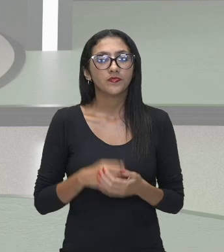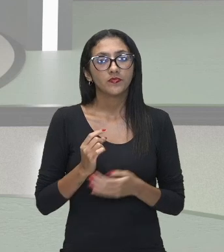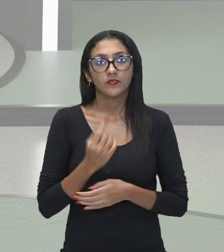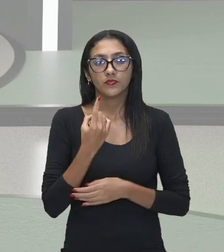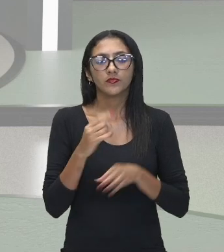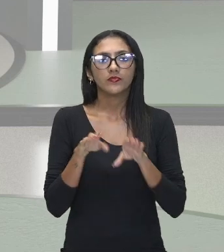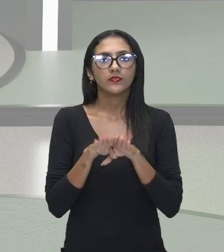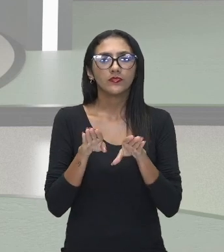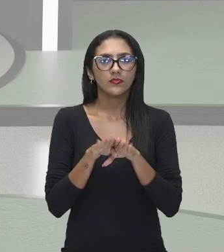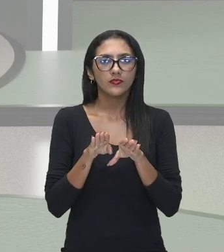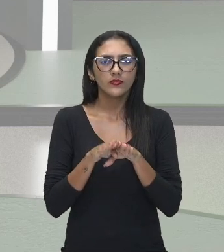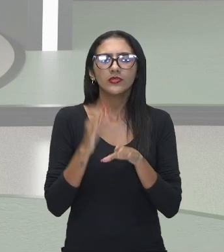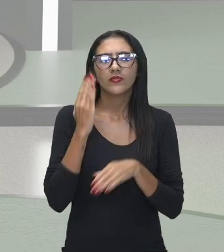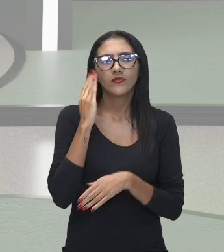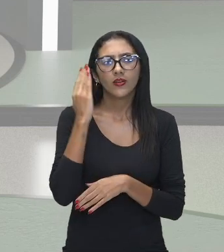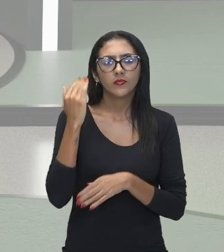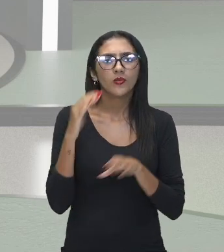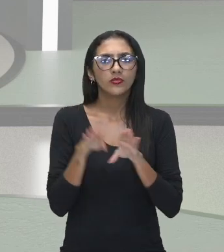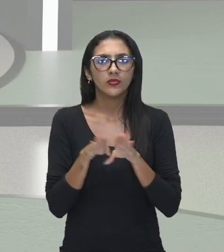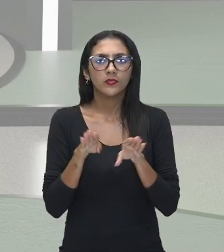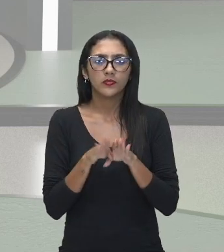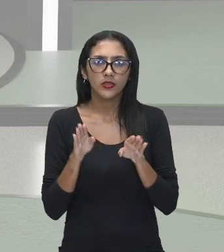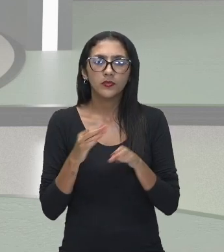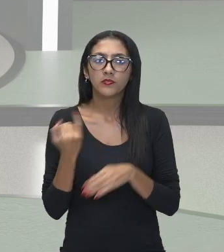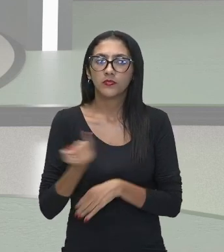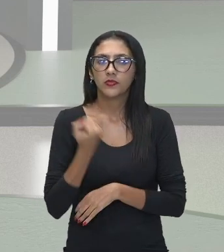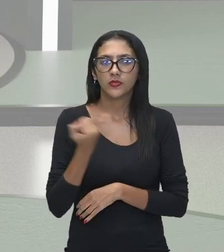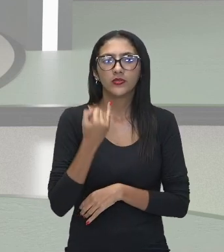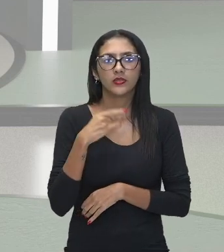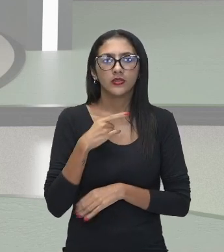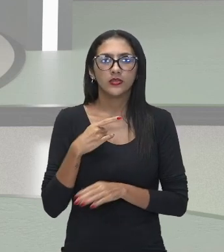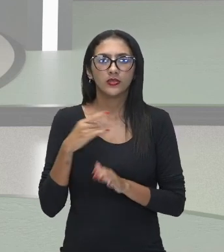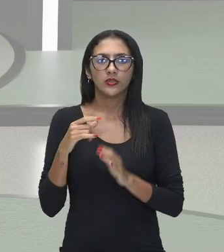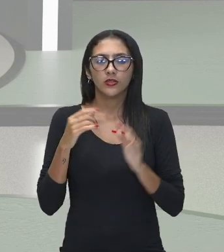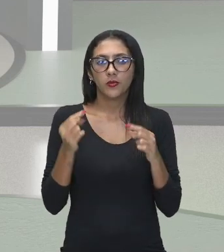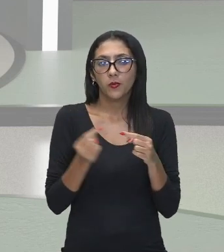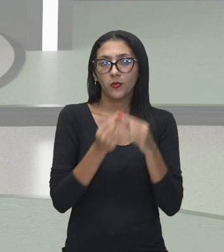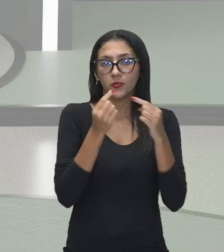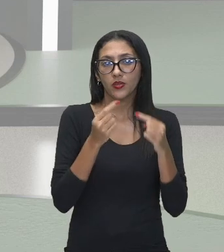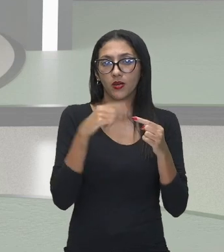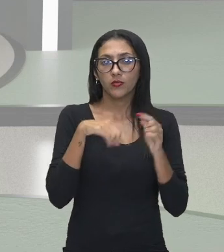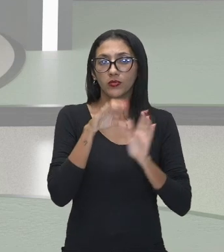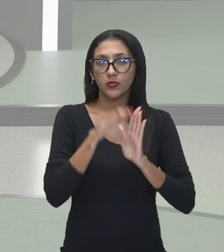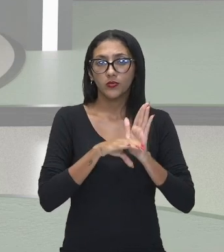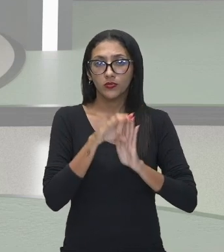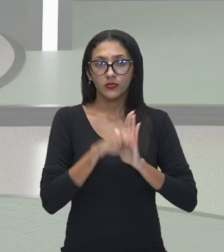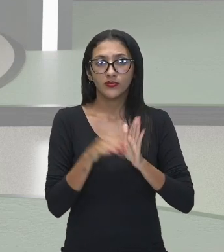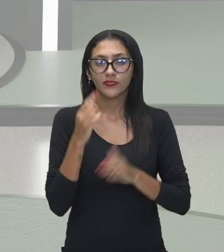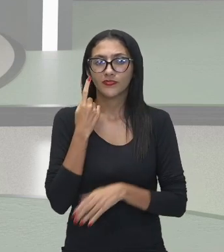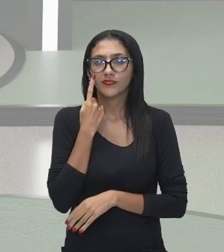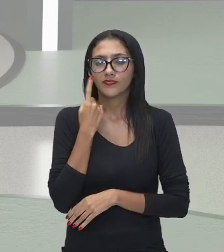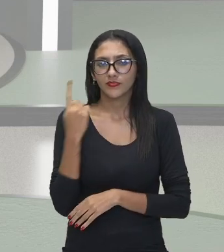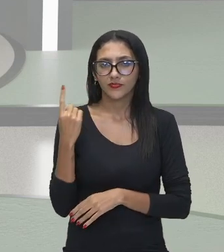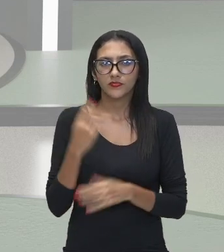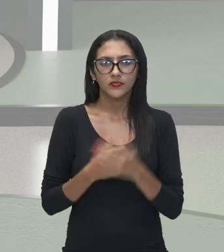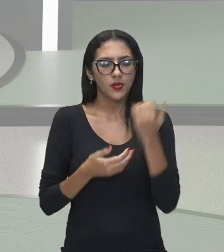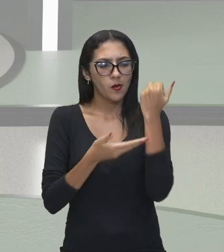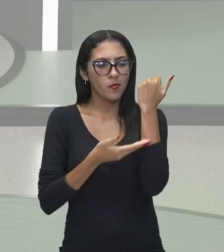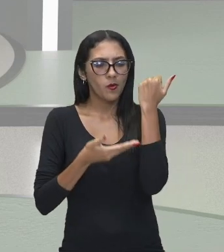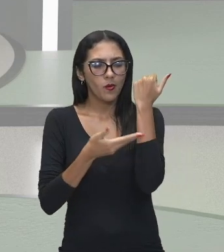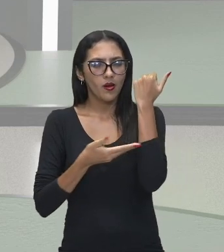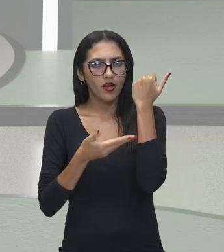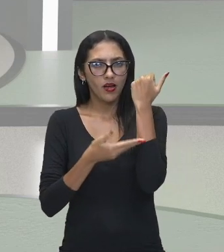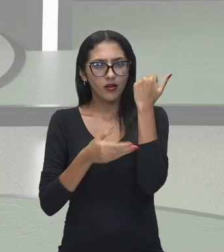alcadieno que é muito importante, que pertence à classificação dos terpenos e é encontrado aqui, ó, na borracha